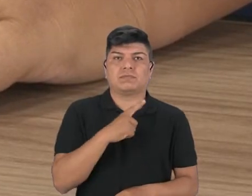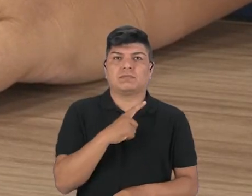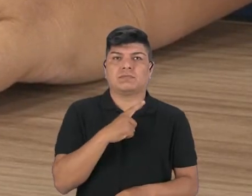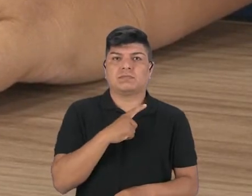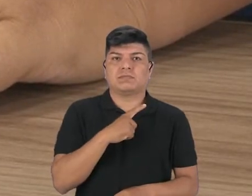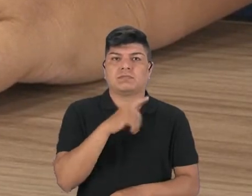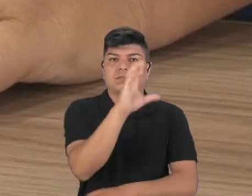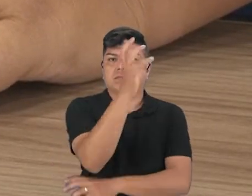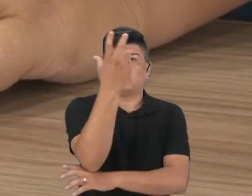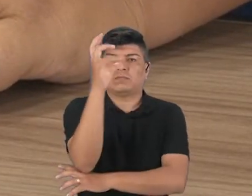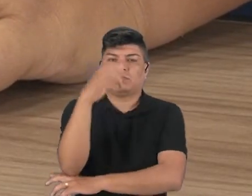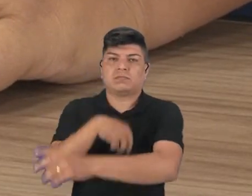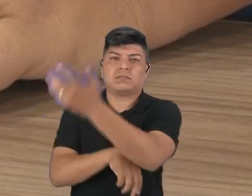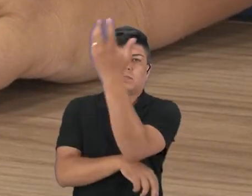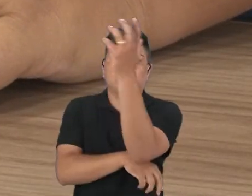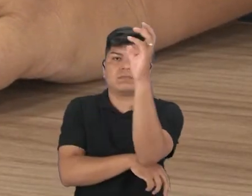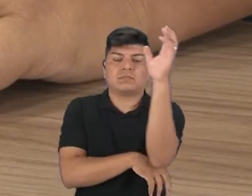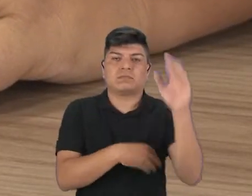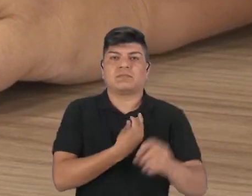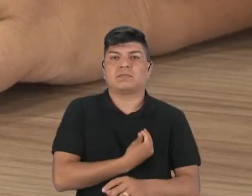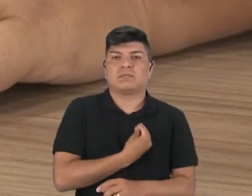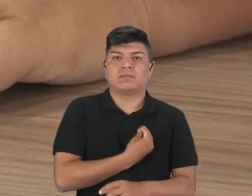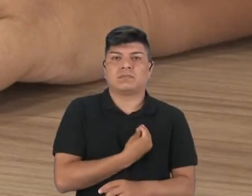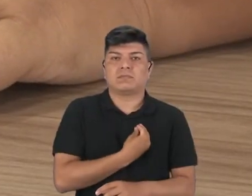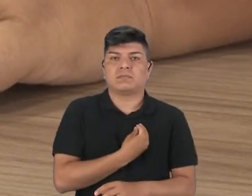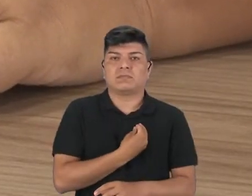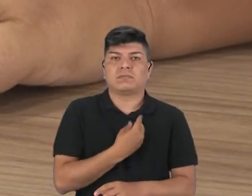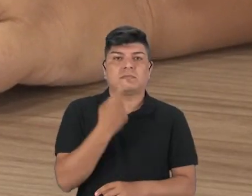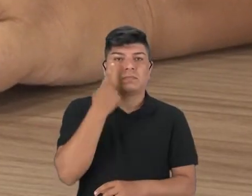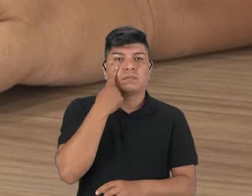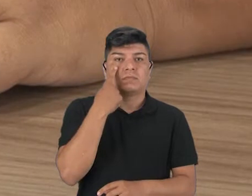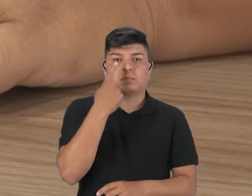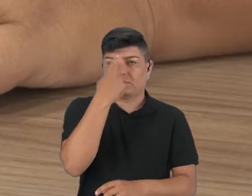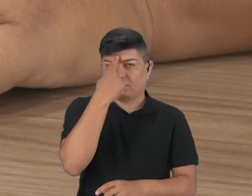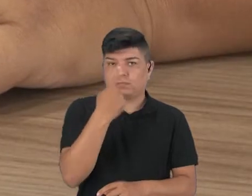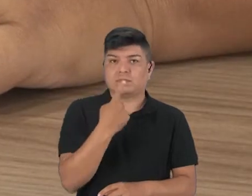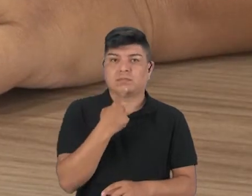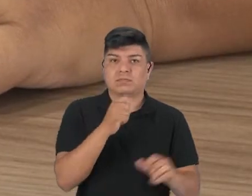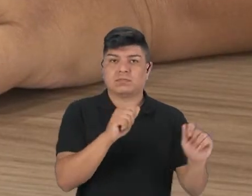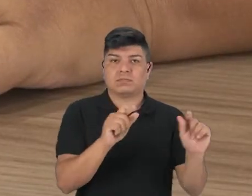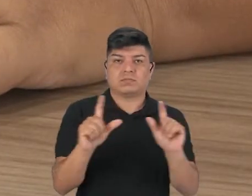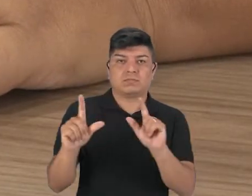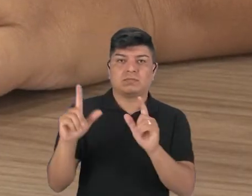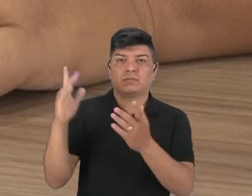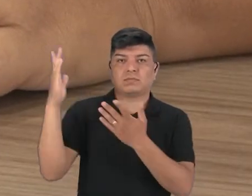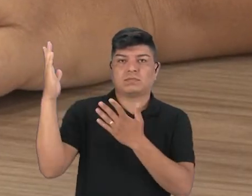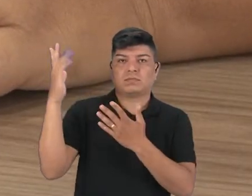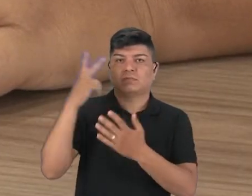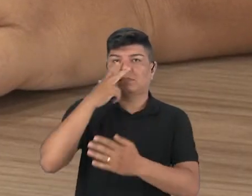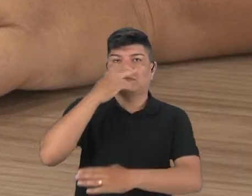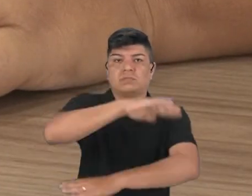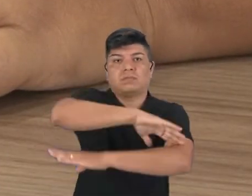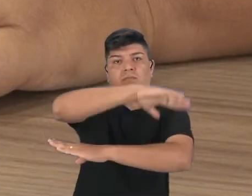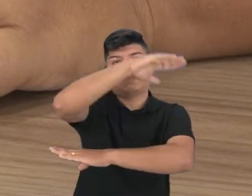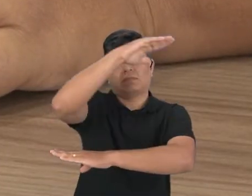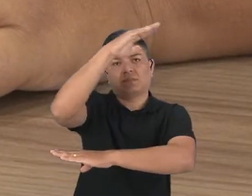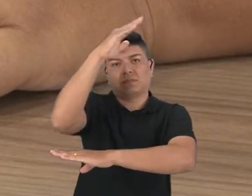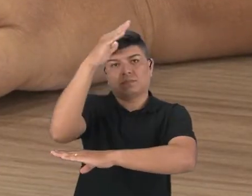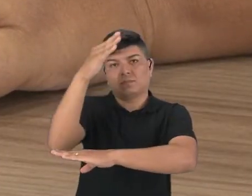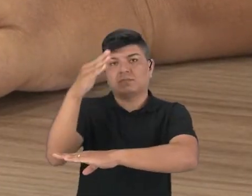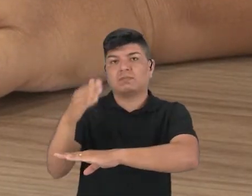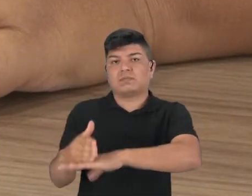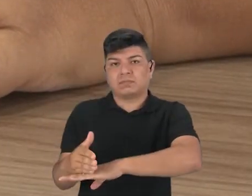existentes na natureza. Então, observem bem esta imagem, de uma montanha. Então, ela tem